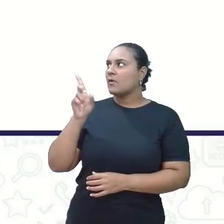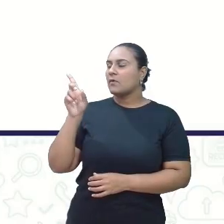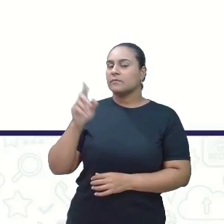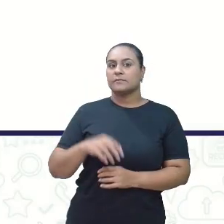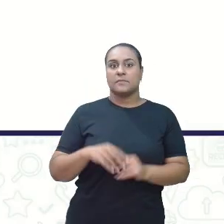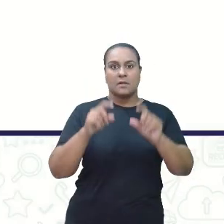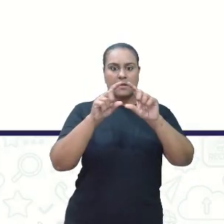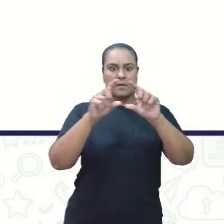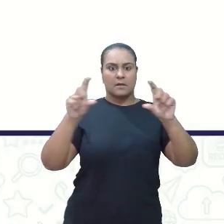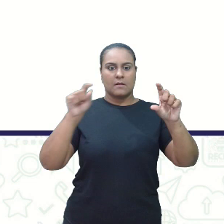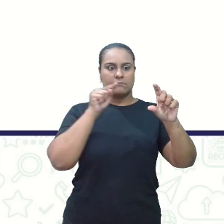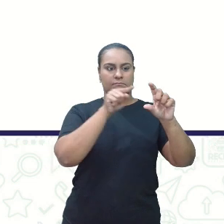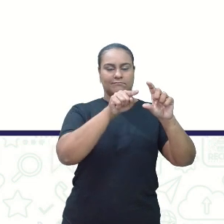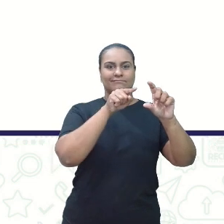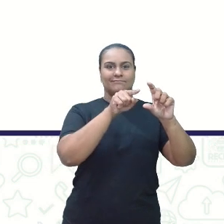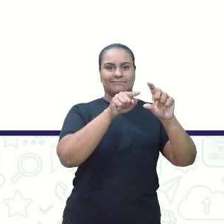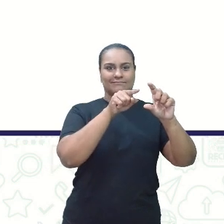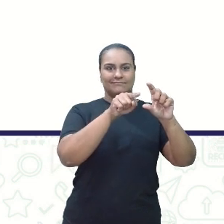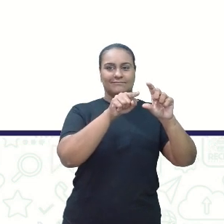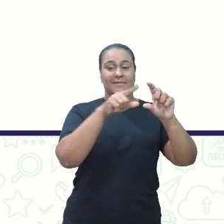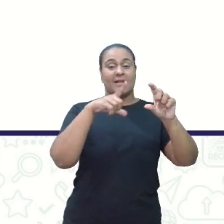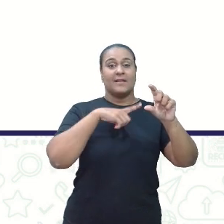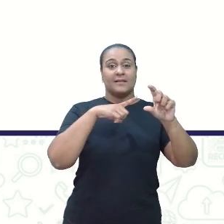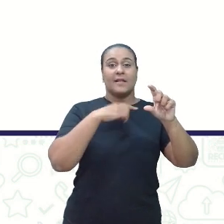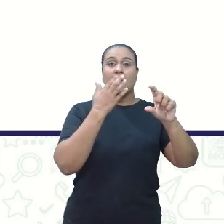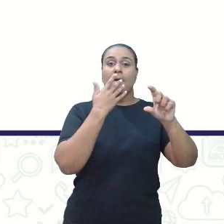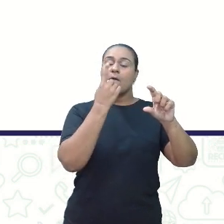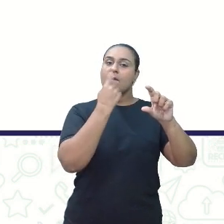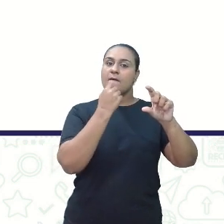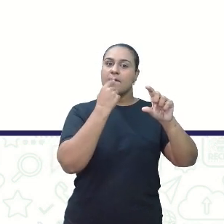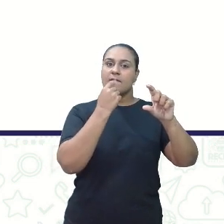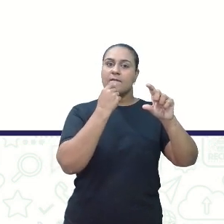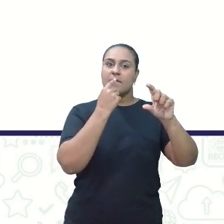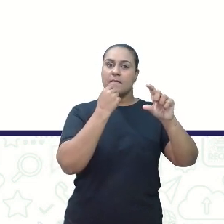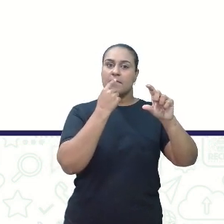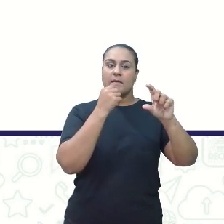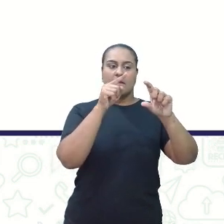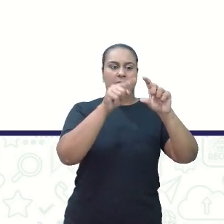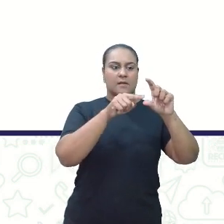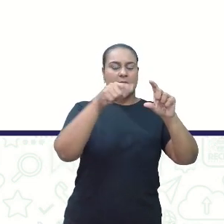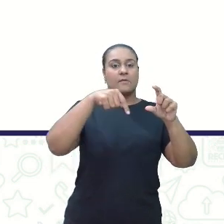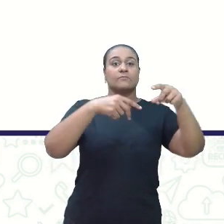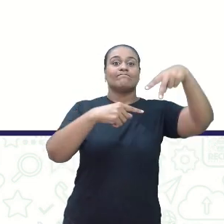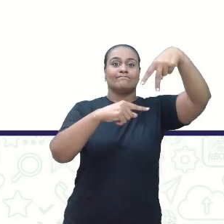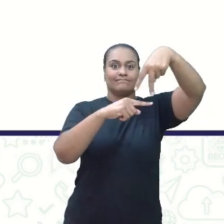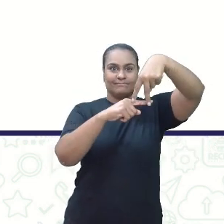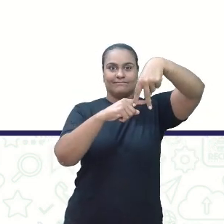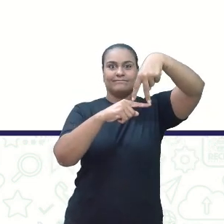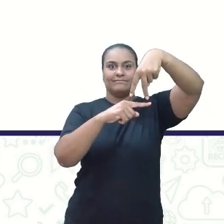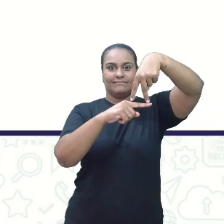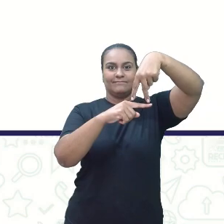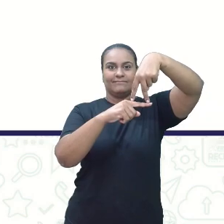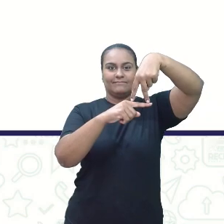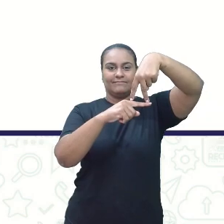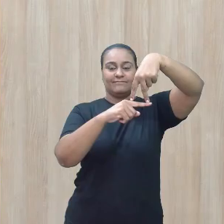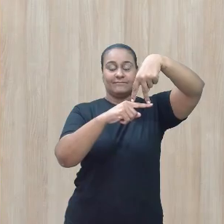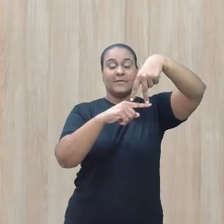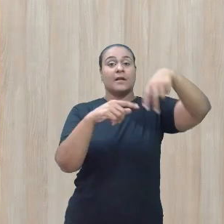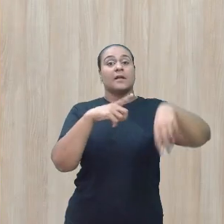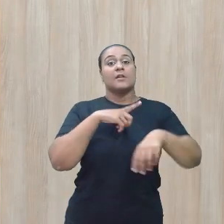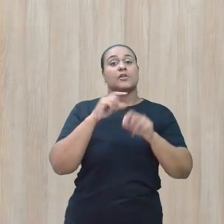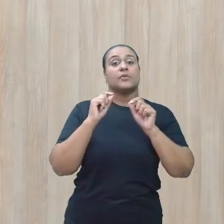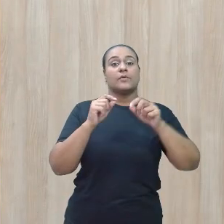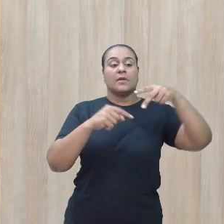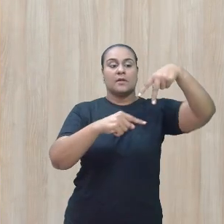primeira linha e na primeira coluna o vermelho preenchendo a região interna do triângulo. Então, a gente tem aqui